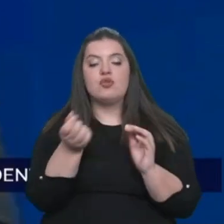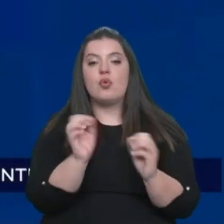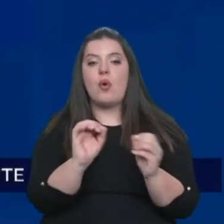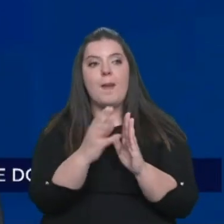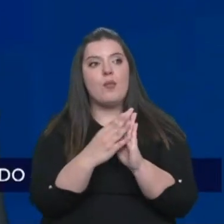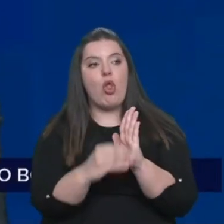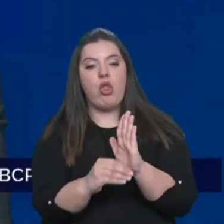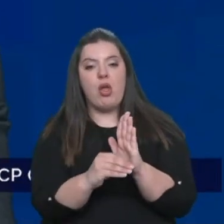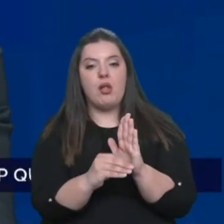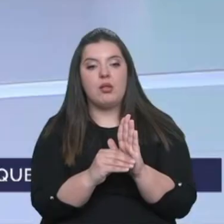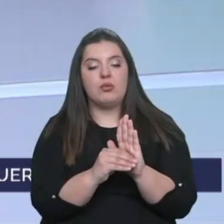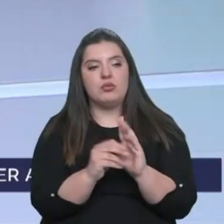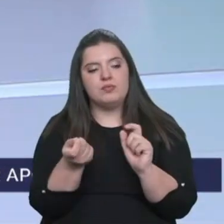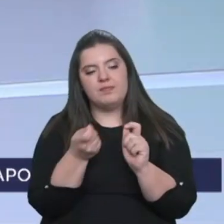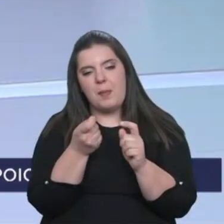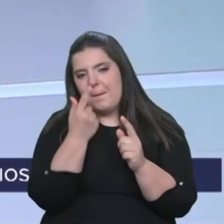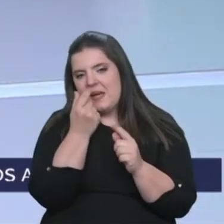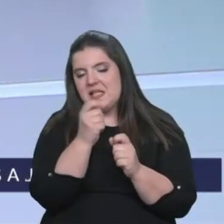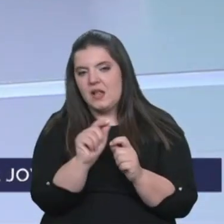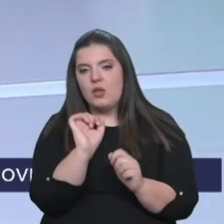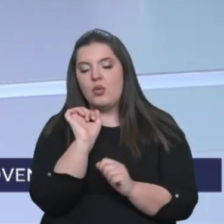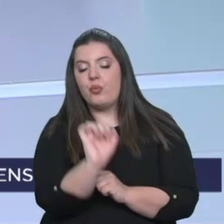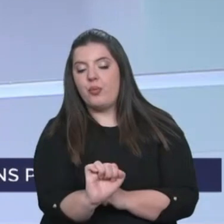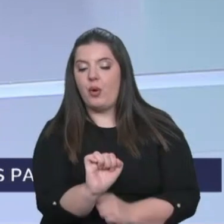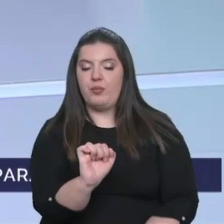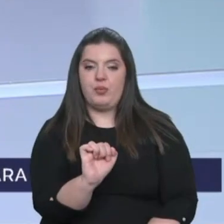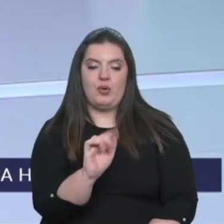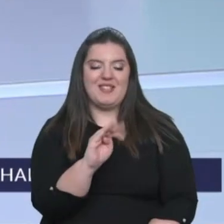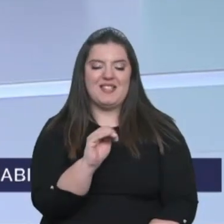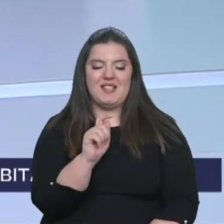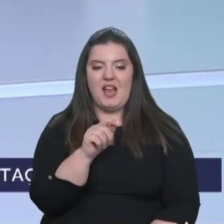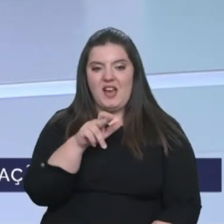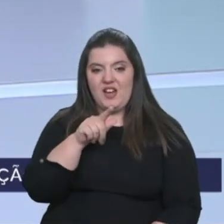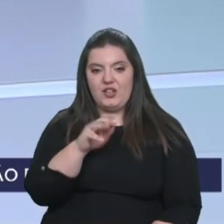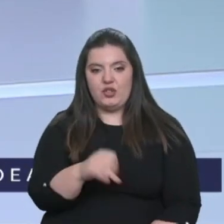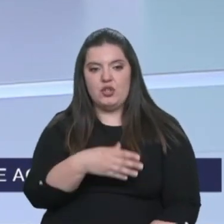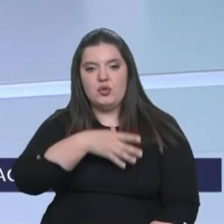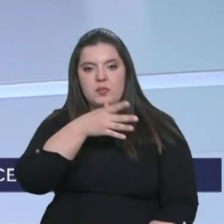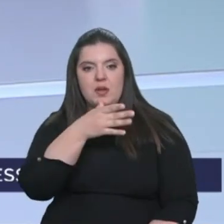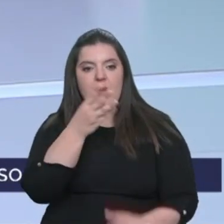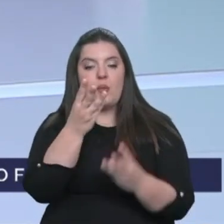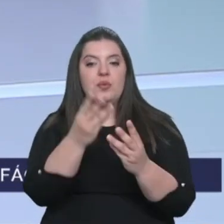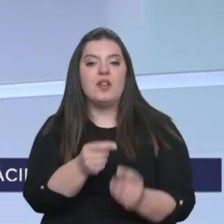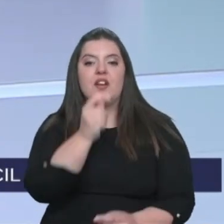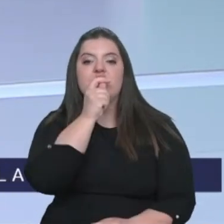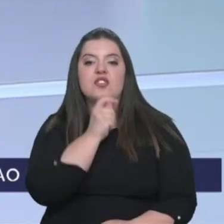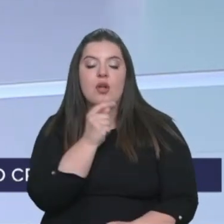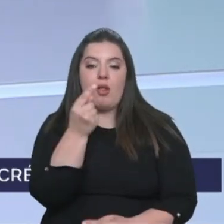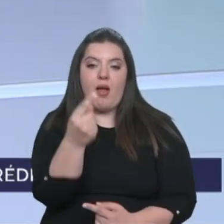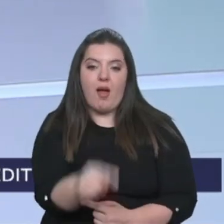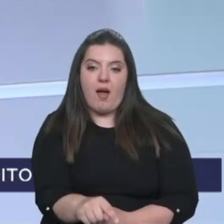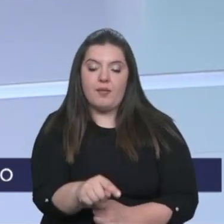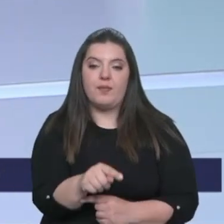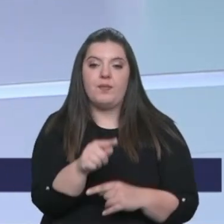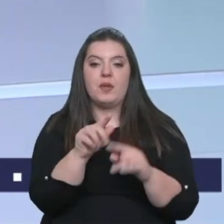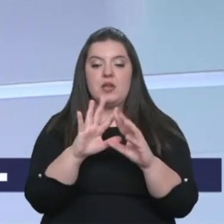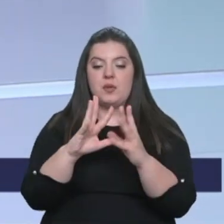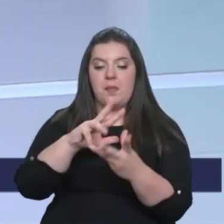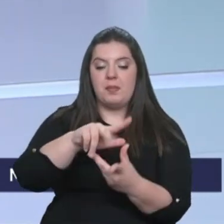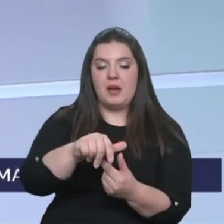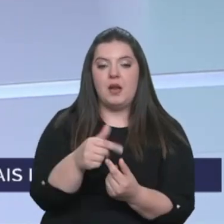modelo intrínseco, ou seja, do próprio Ceres, que explique esta quantidade de gelo que existe então neste planeta